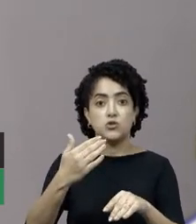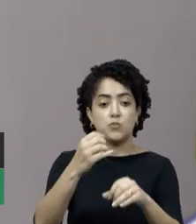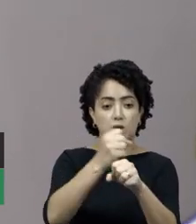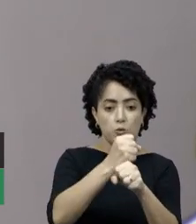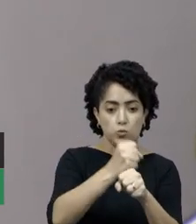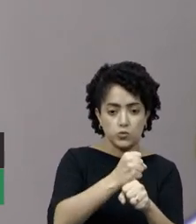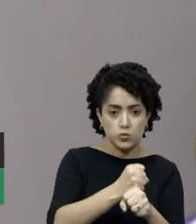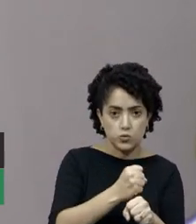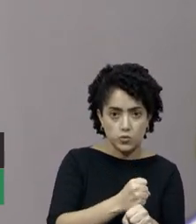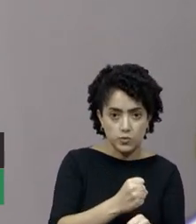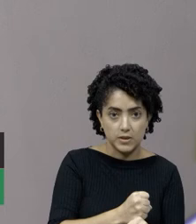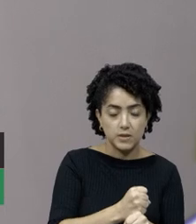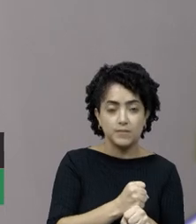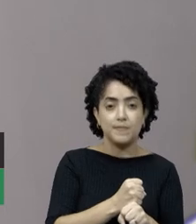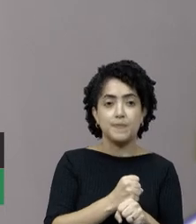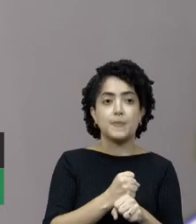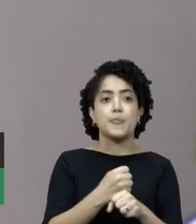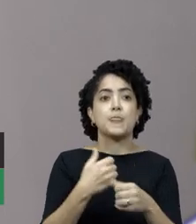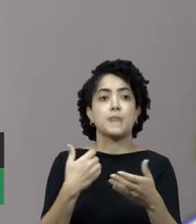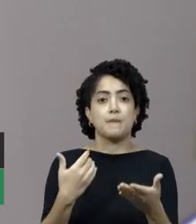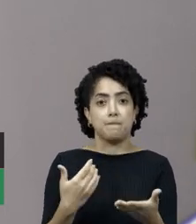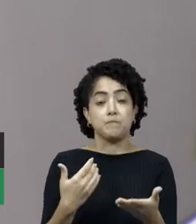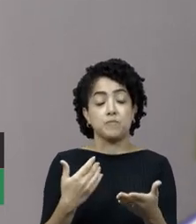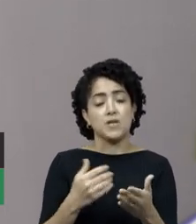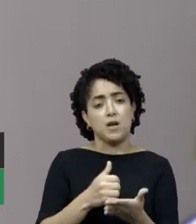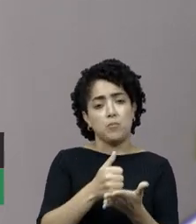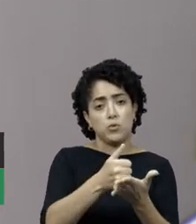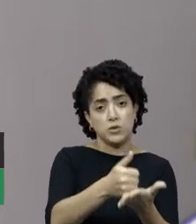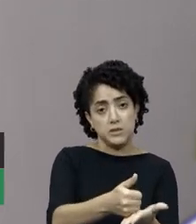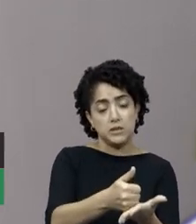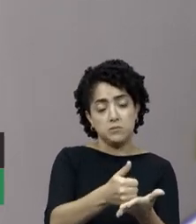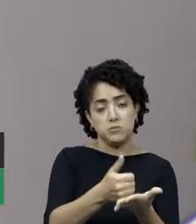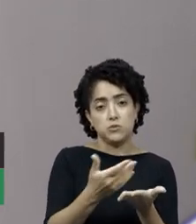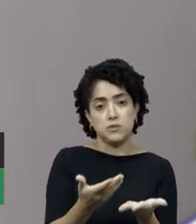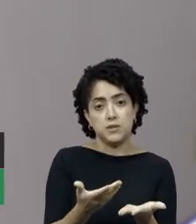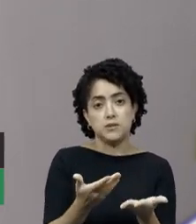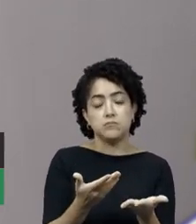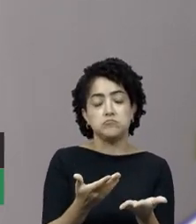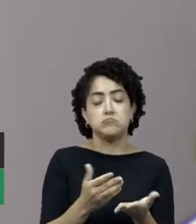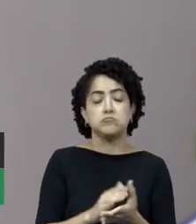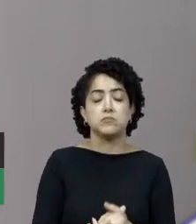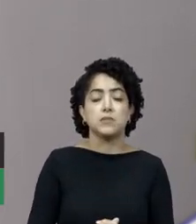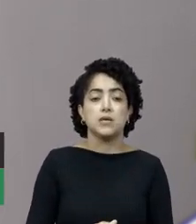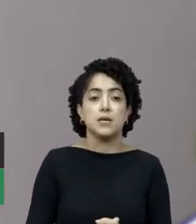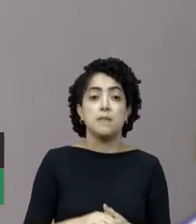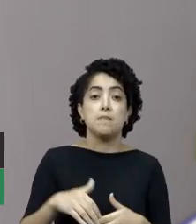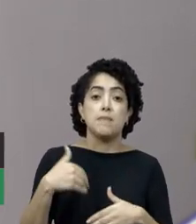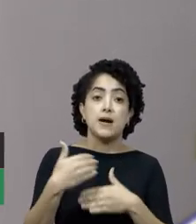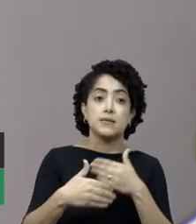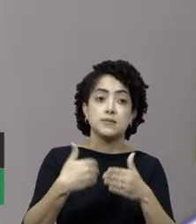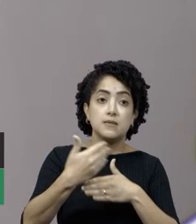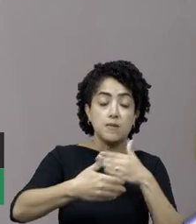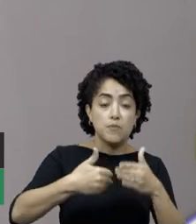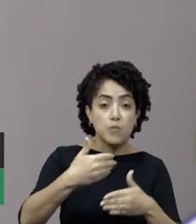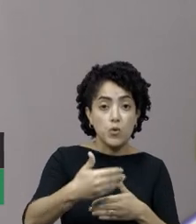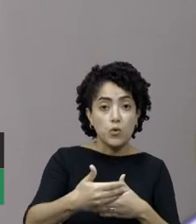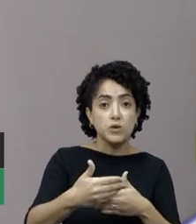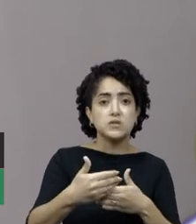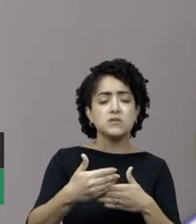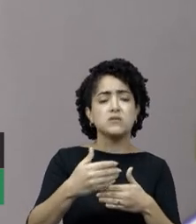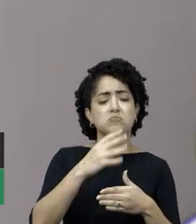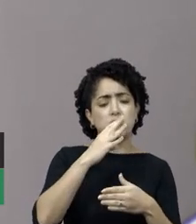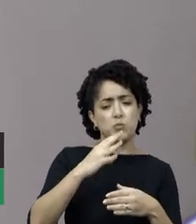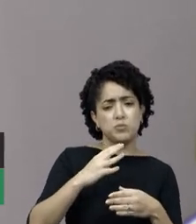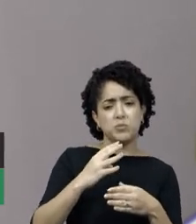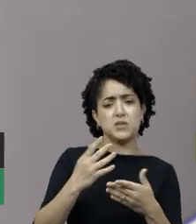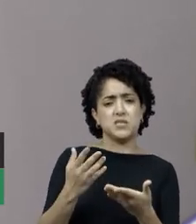depois, claro que a gente apoiou, porque é tranquilamente, mas um cidadão me criticou